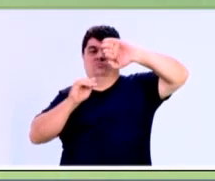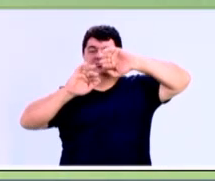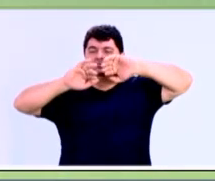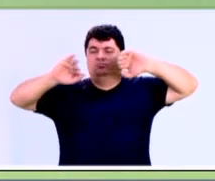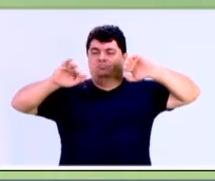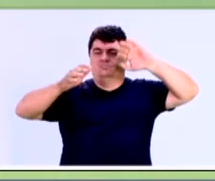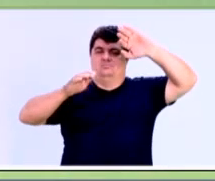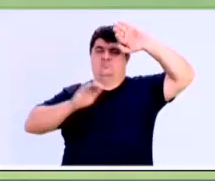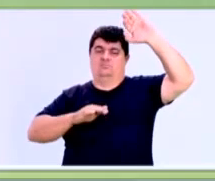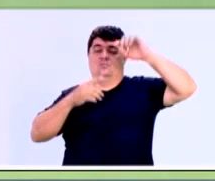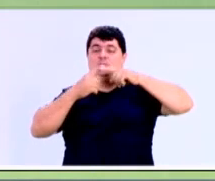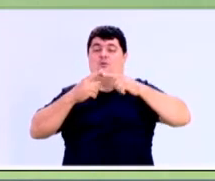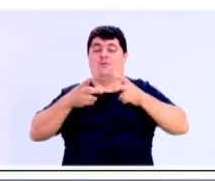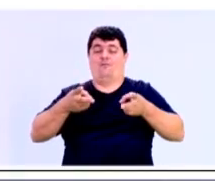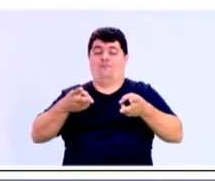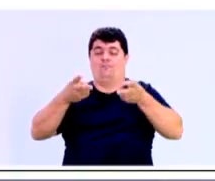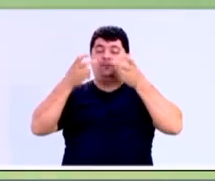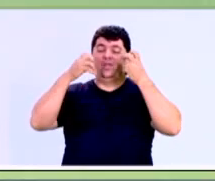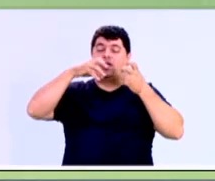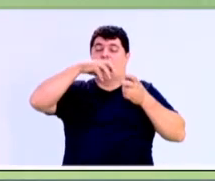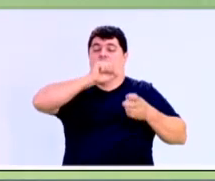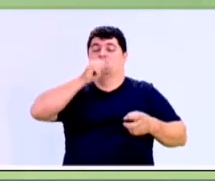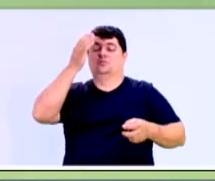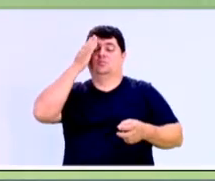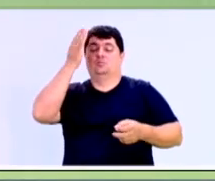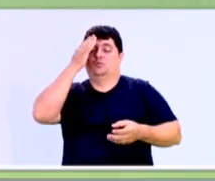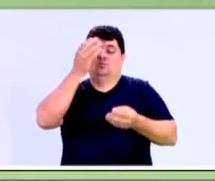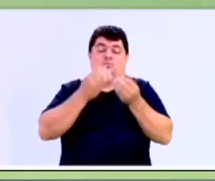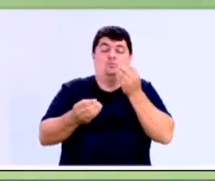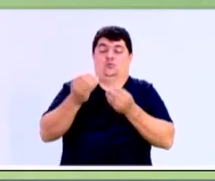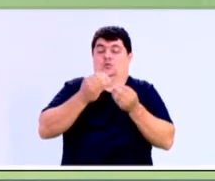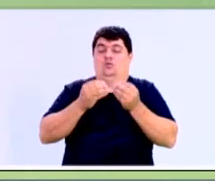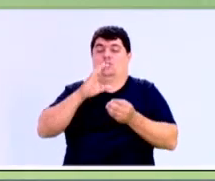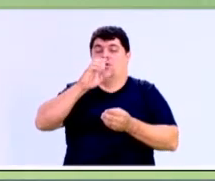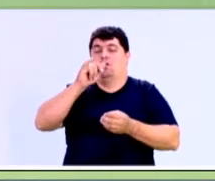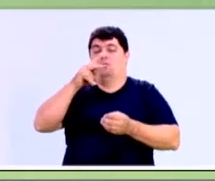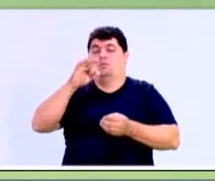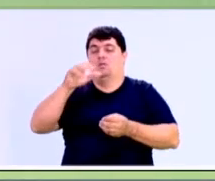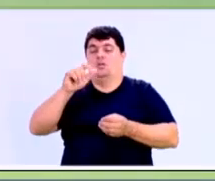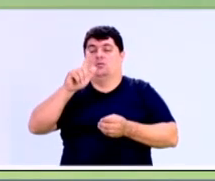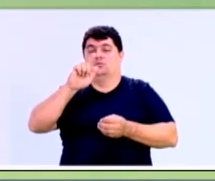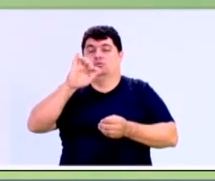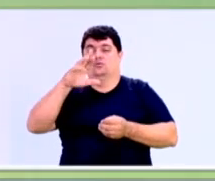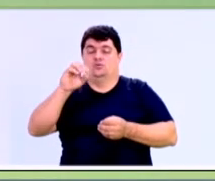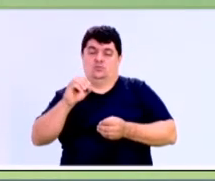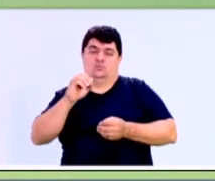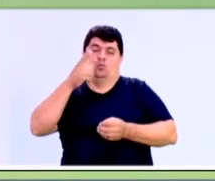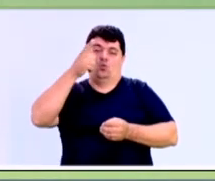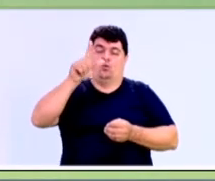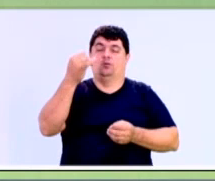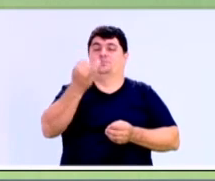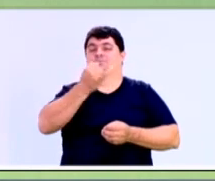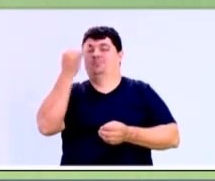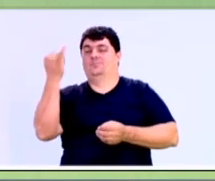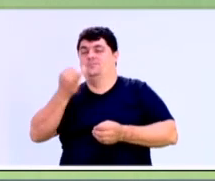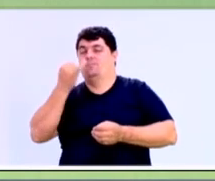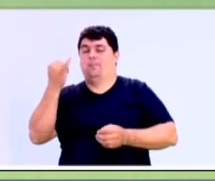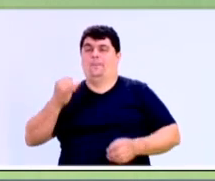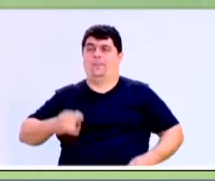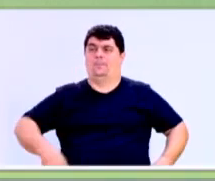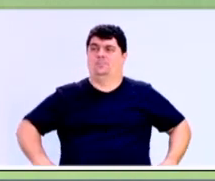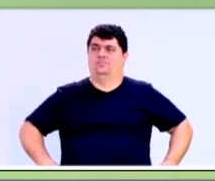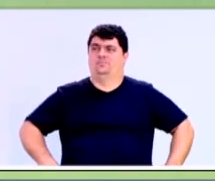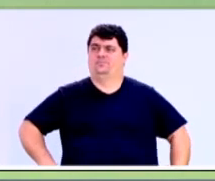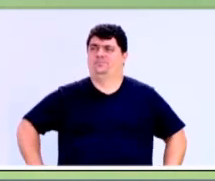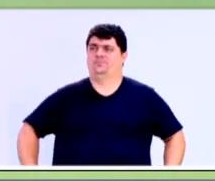para eu saber o que está acontecendo com o meu capital de giro. Outra informação que deve ser